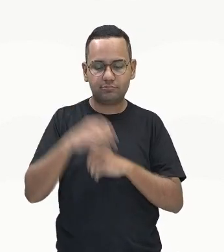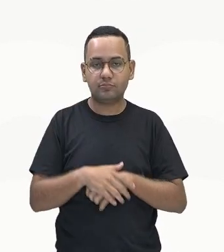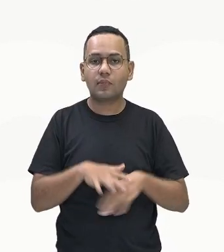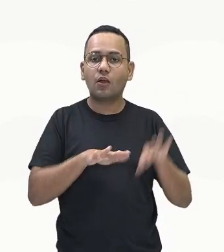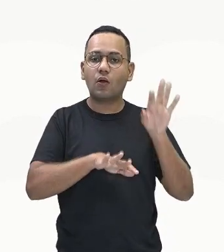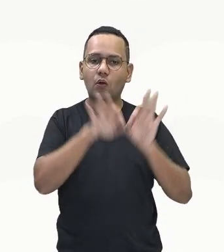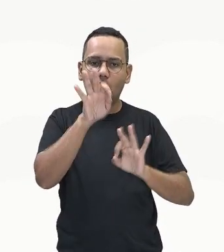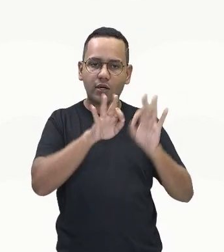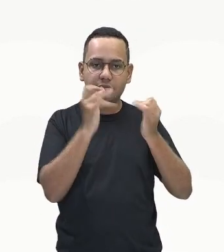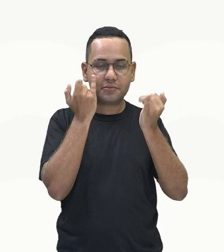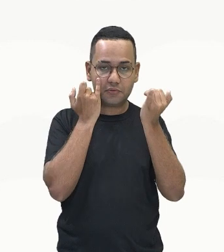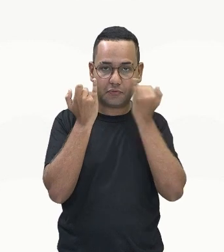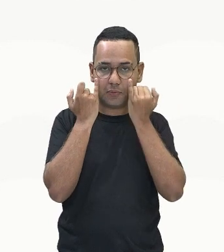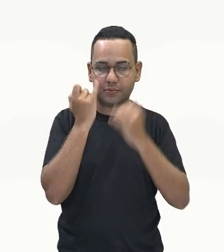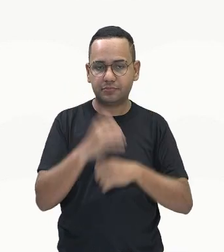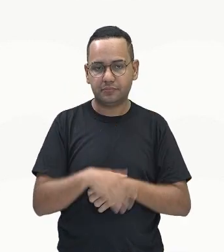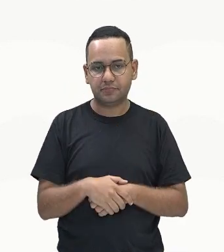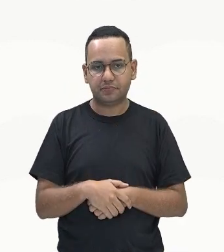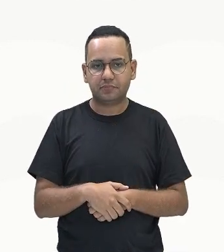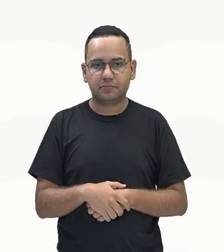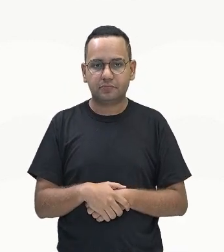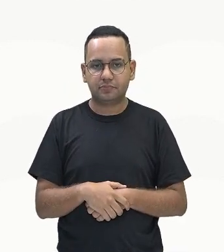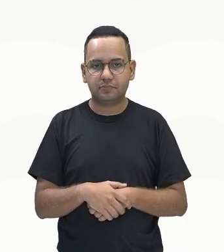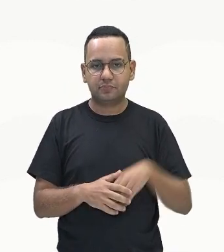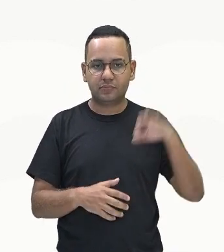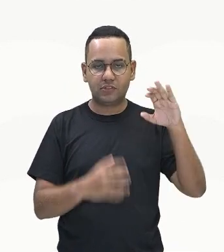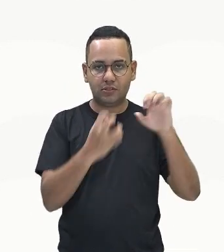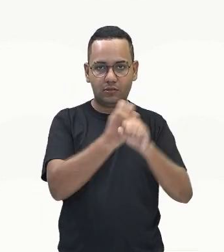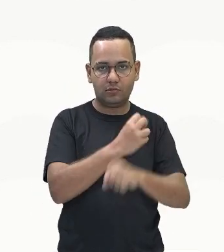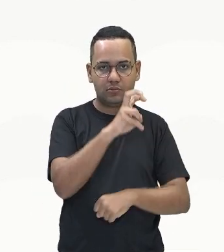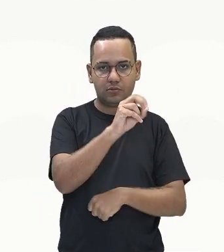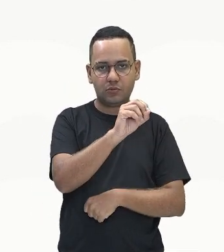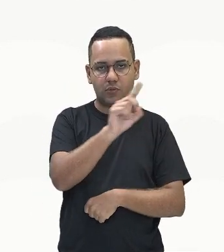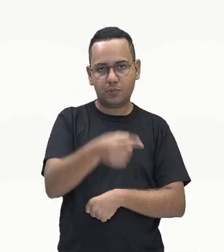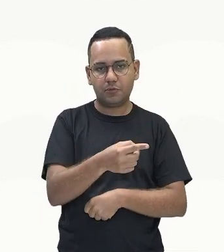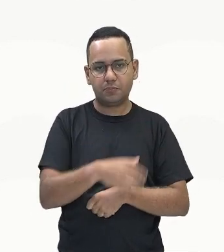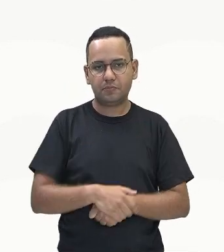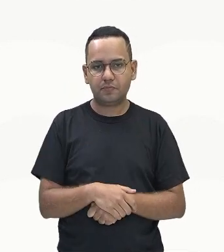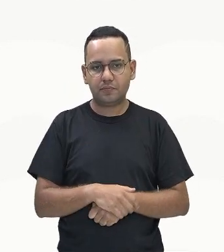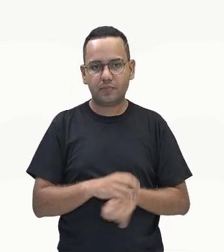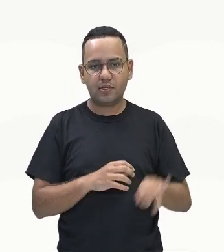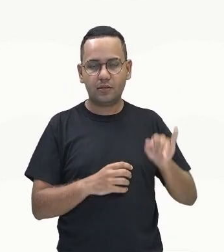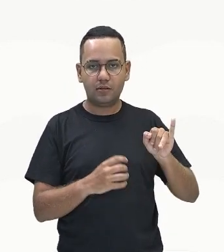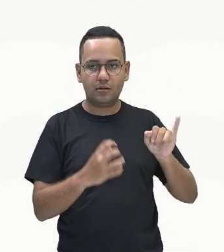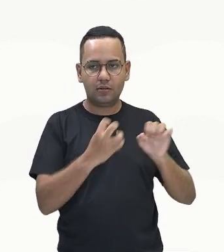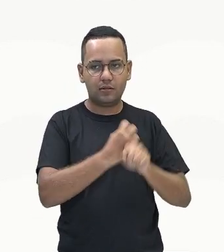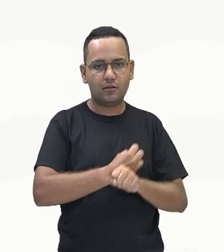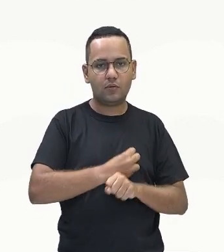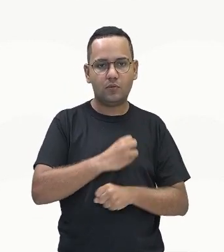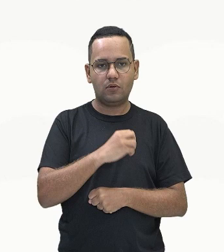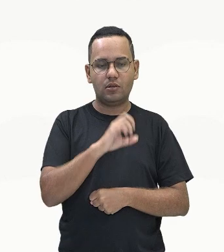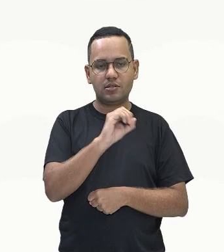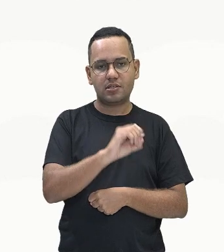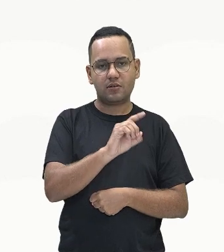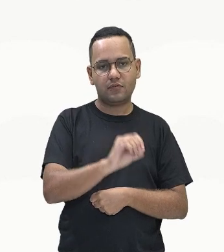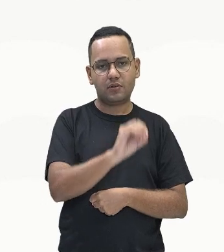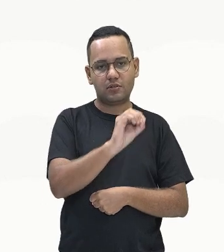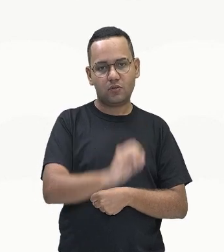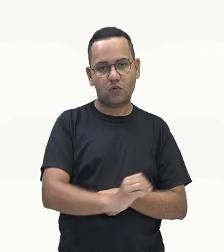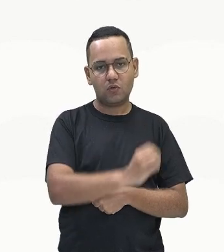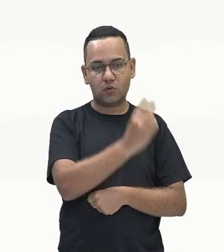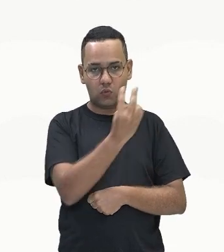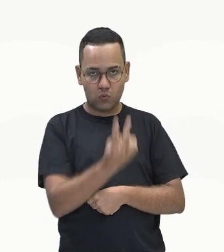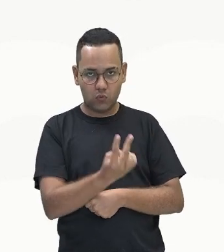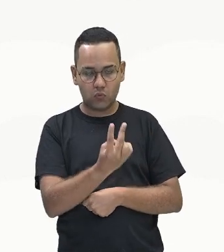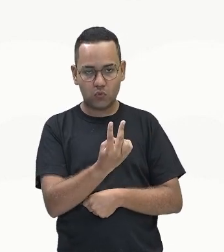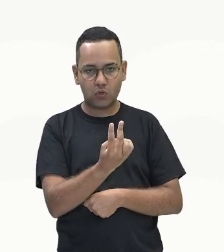Organizando aqui as nossas informações, capital, como a gente viu, 50 mil, tá? Nossa taxa, 2%